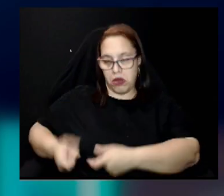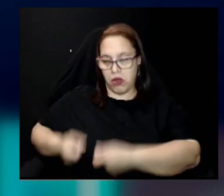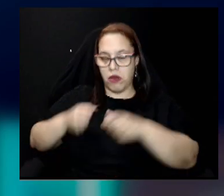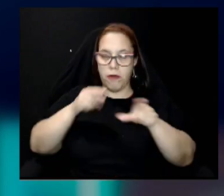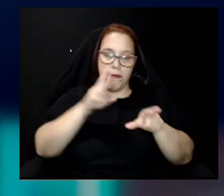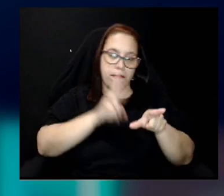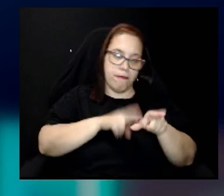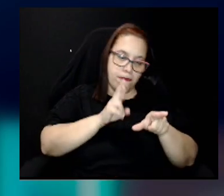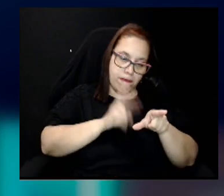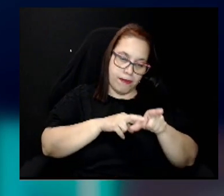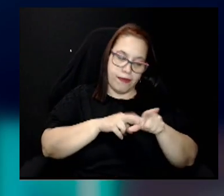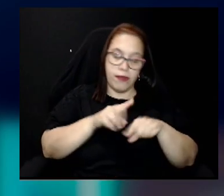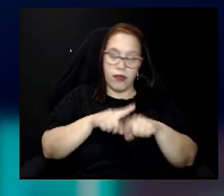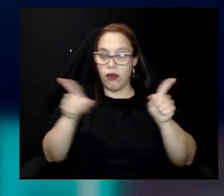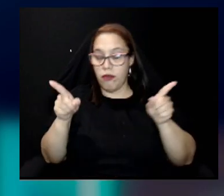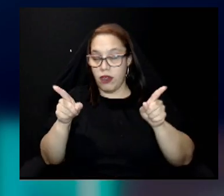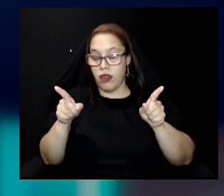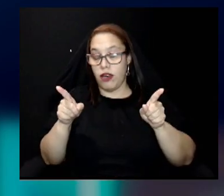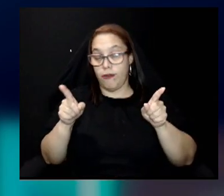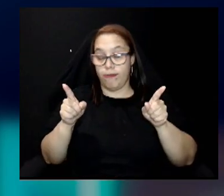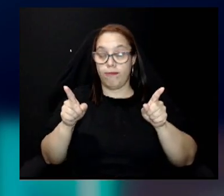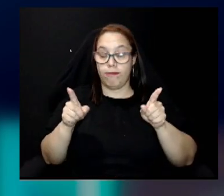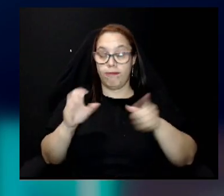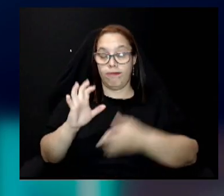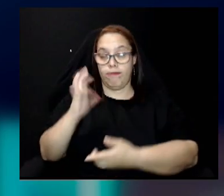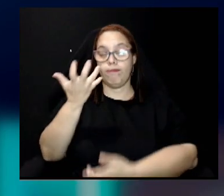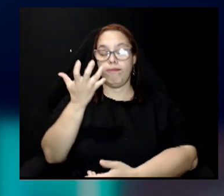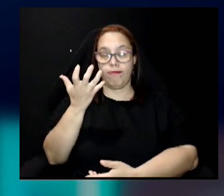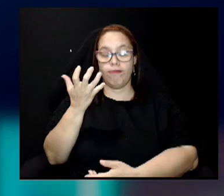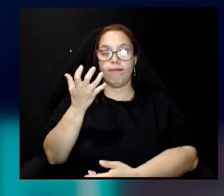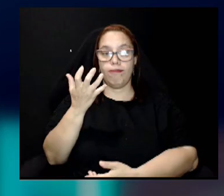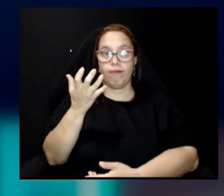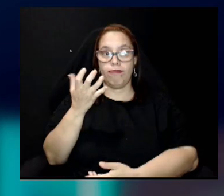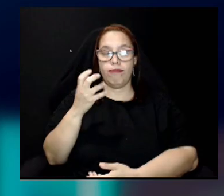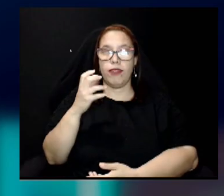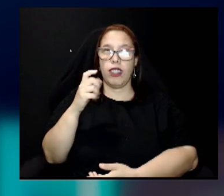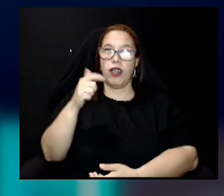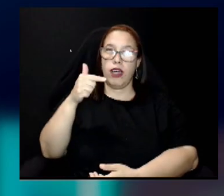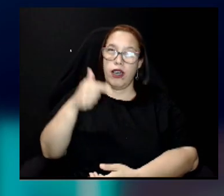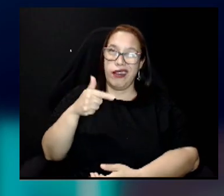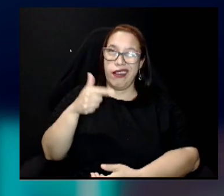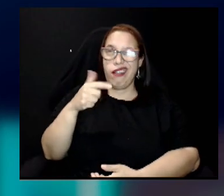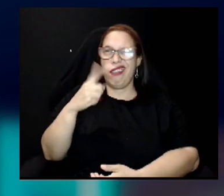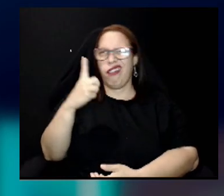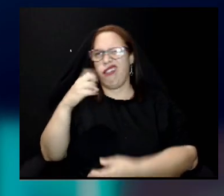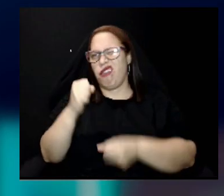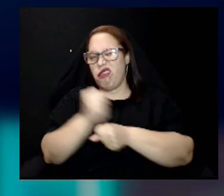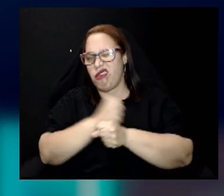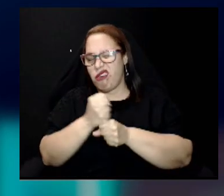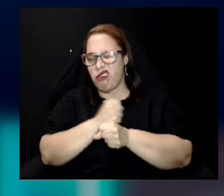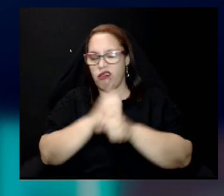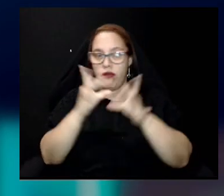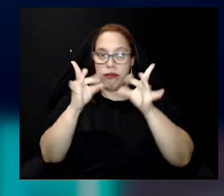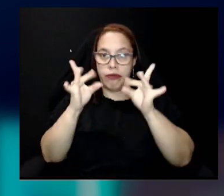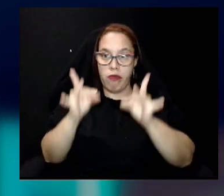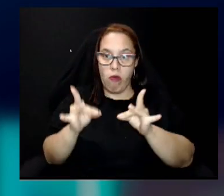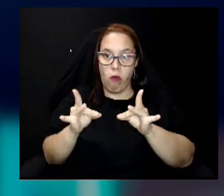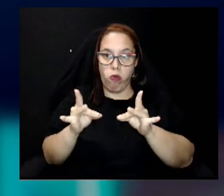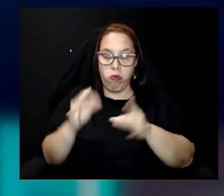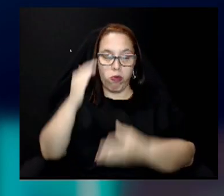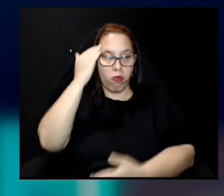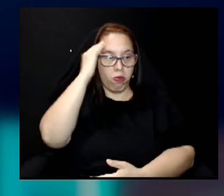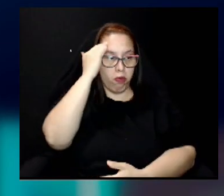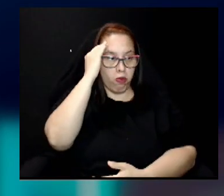mas para o câncer de ovário, isso aconteceu nos últimos 7, 10 anos, especialmente pelo entendimento dessas